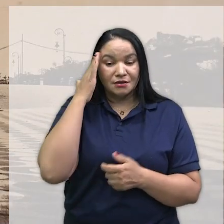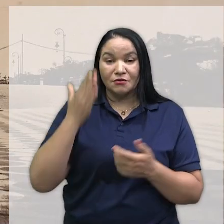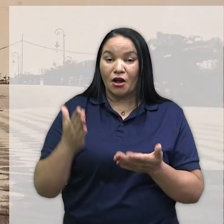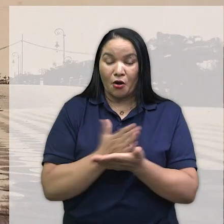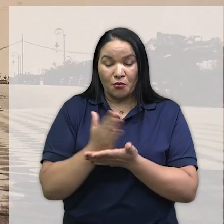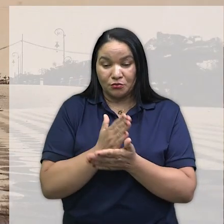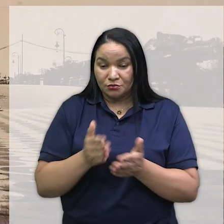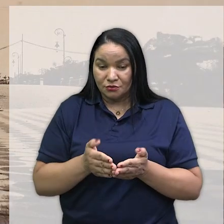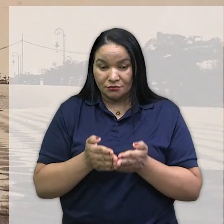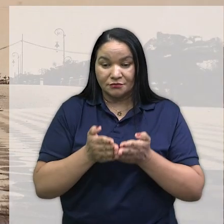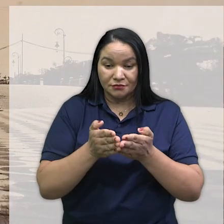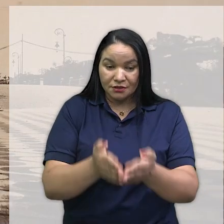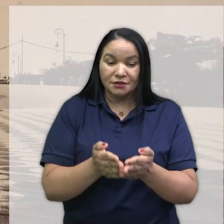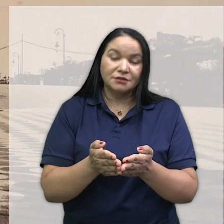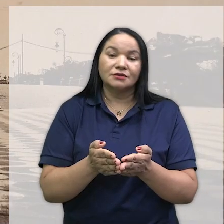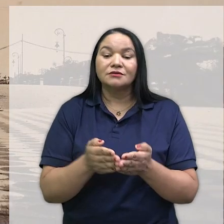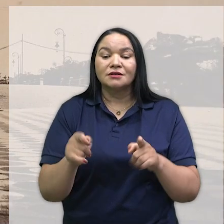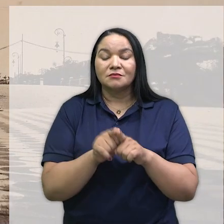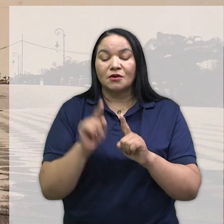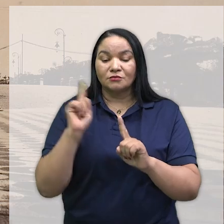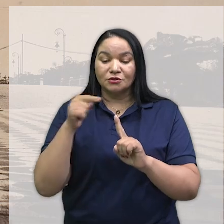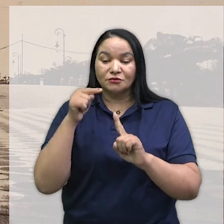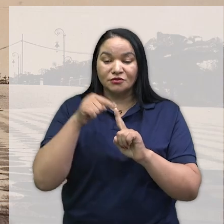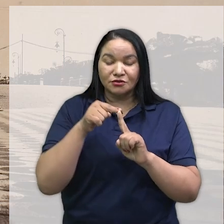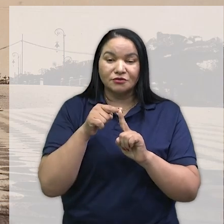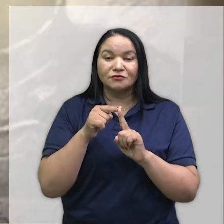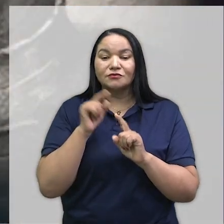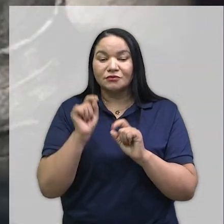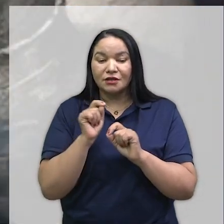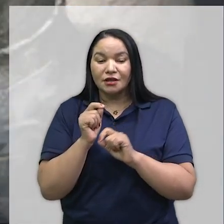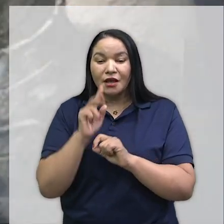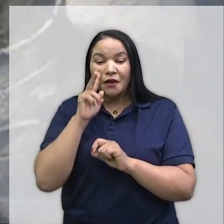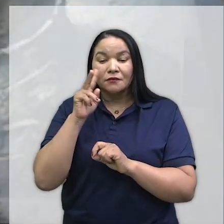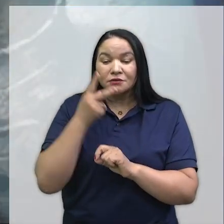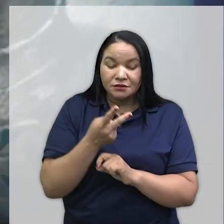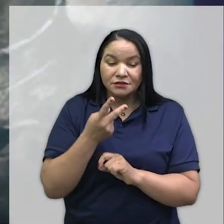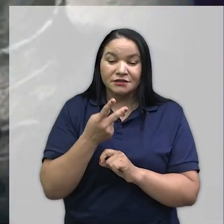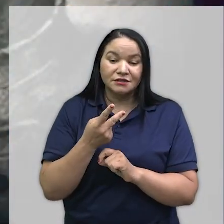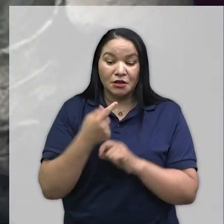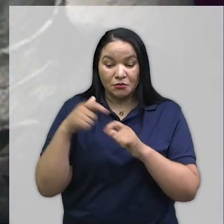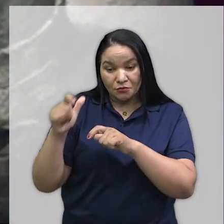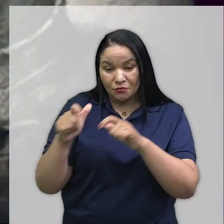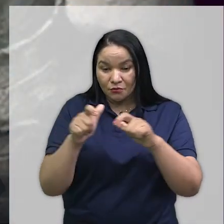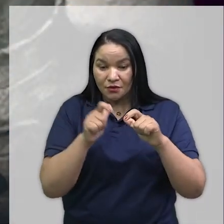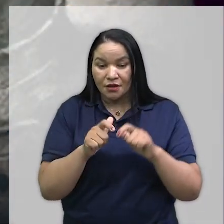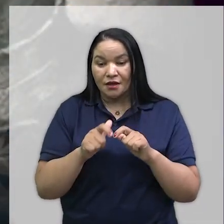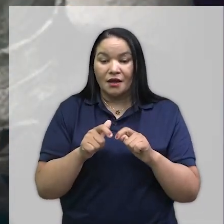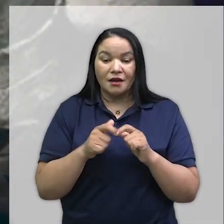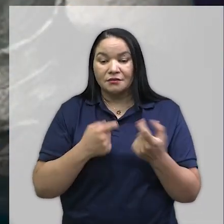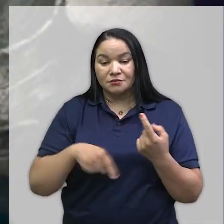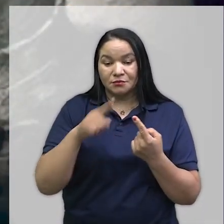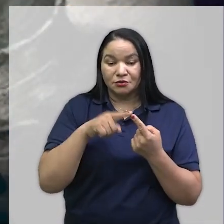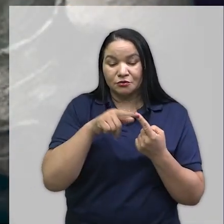expedições ibéricas tinham o objetivo de reconhecer a região. Destaco para vocês 3 deles, tá bom, gente?